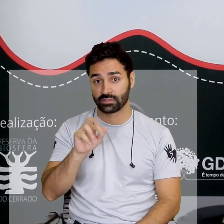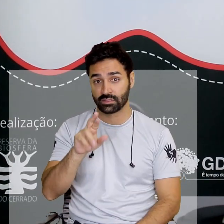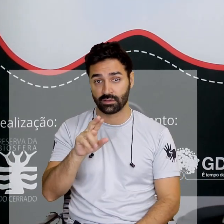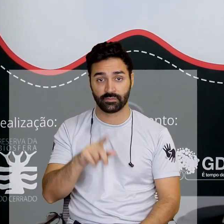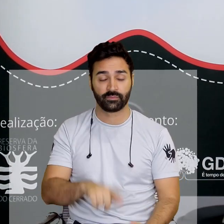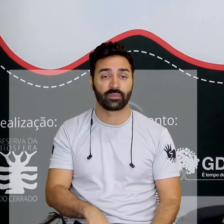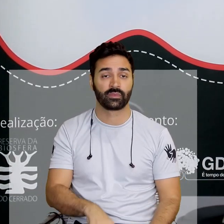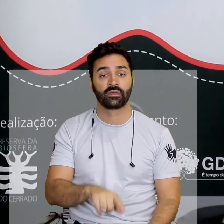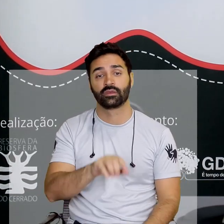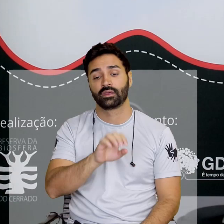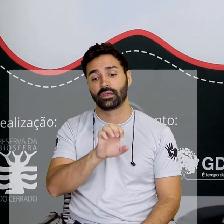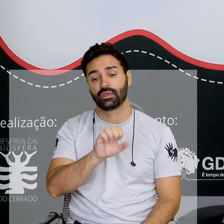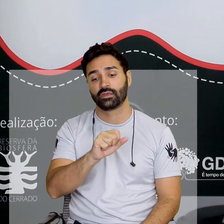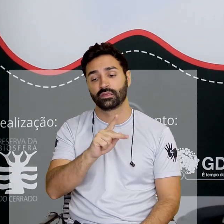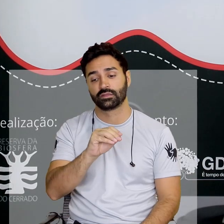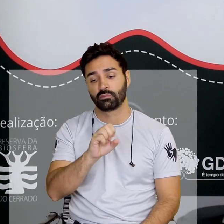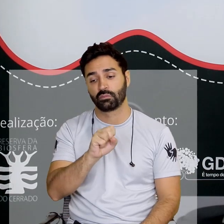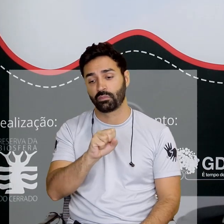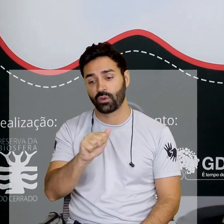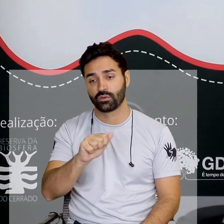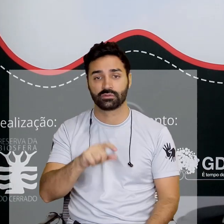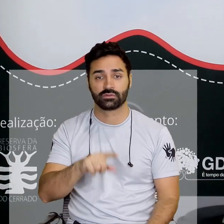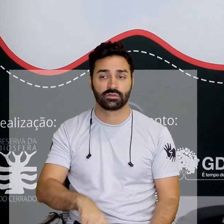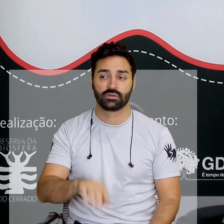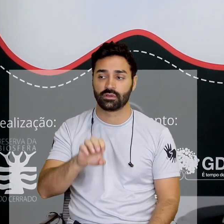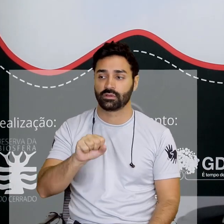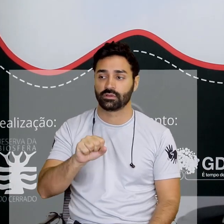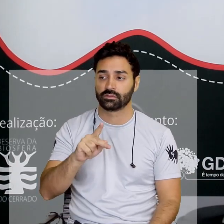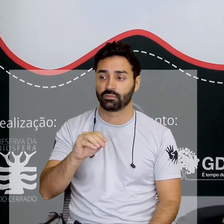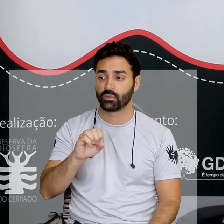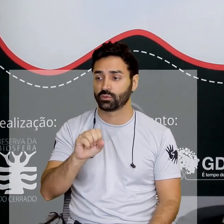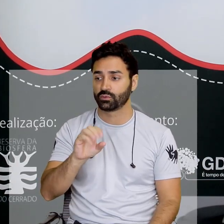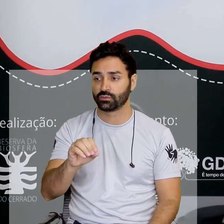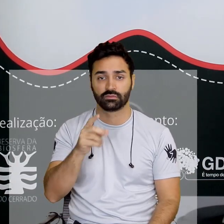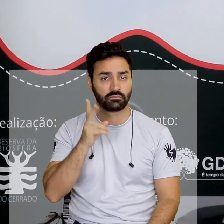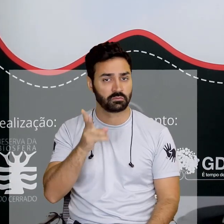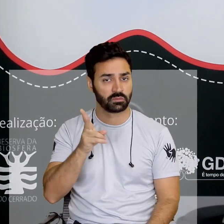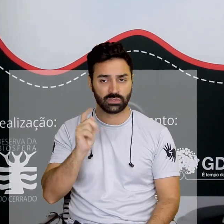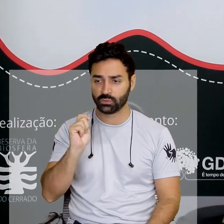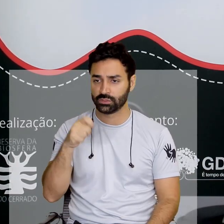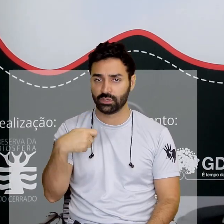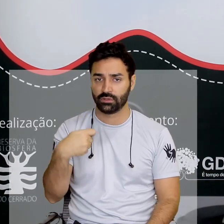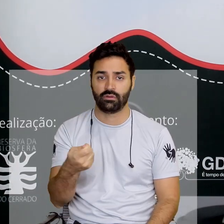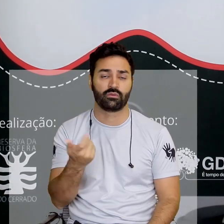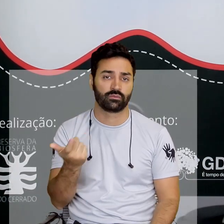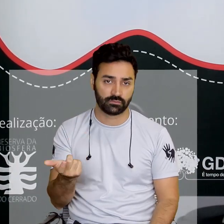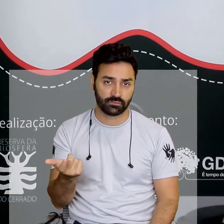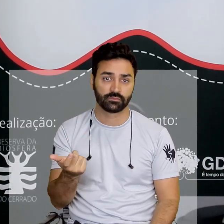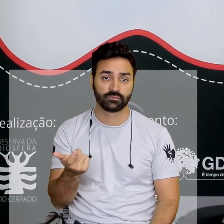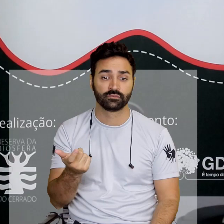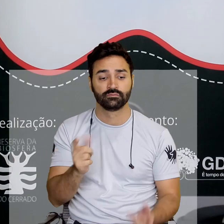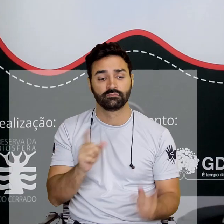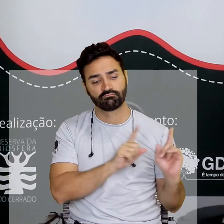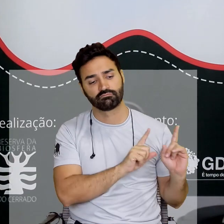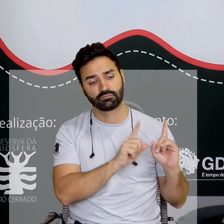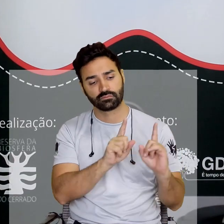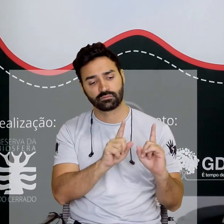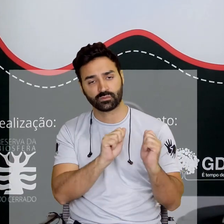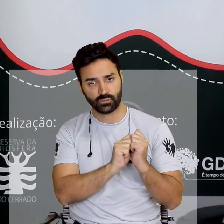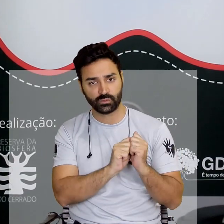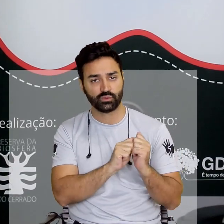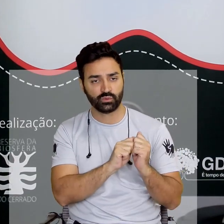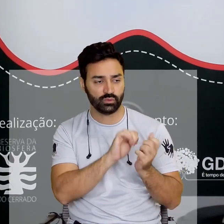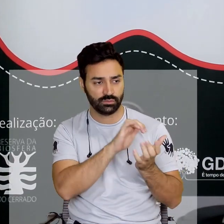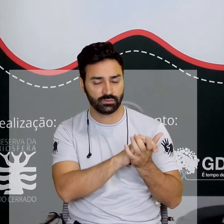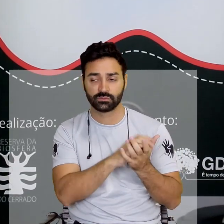esposo e esposa, marido, mulher, é o mesmo sinal, tá? Então, se eu estou andando com meu esposo na rua e eu vou